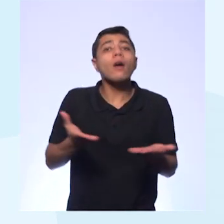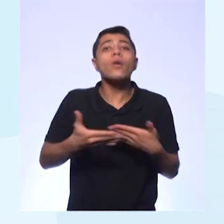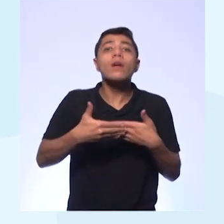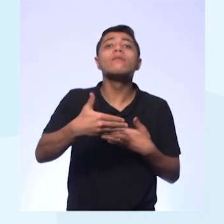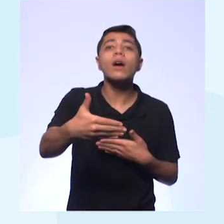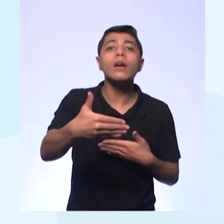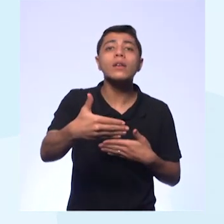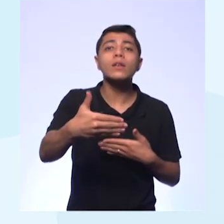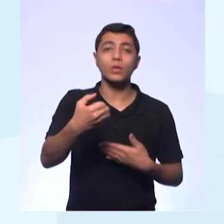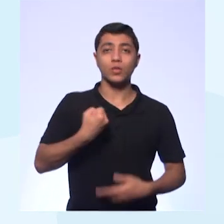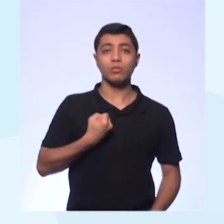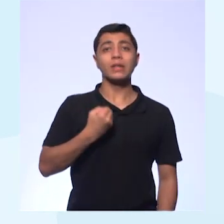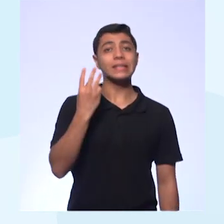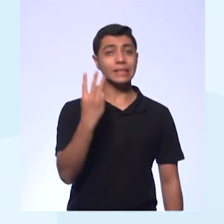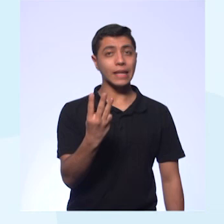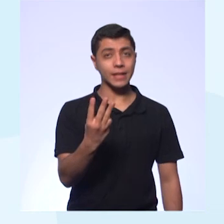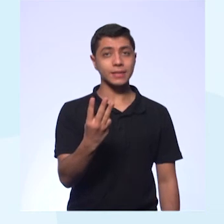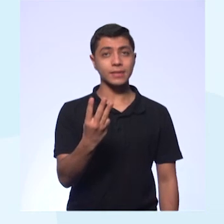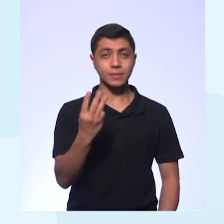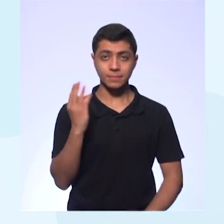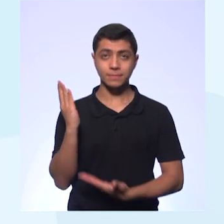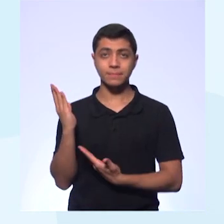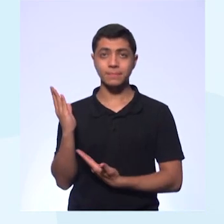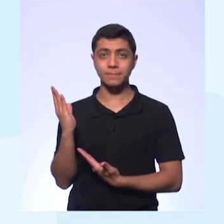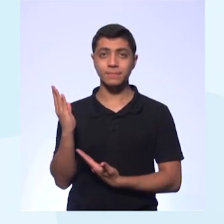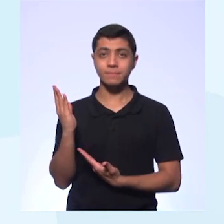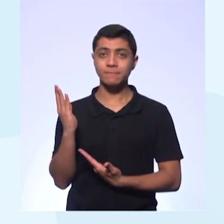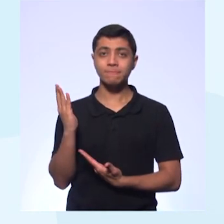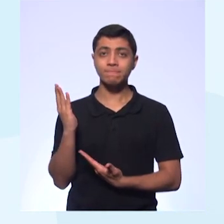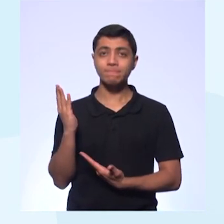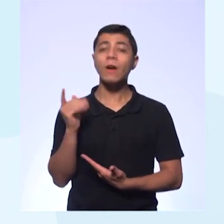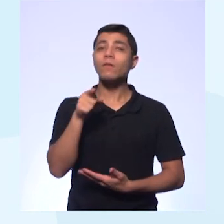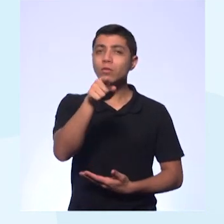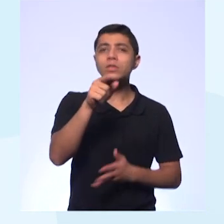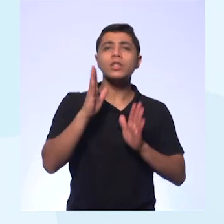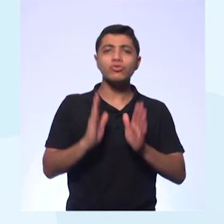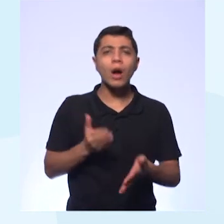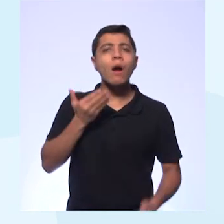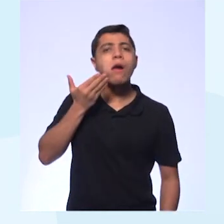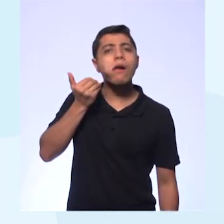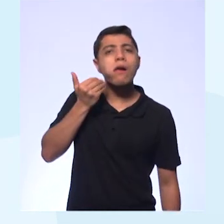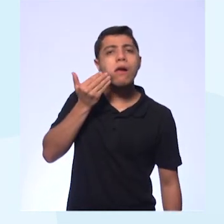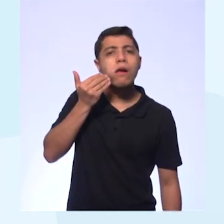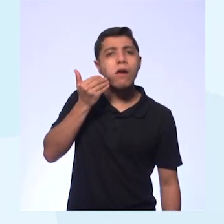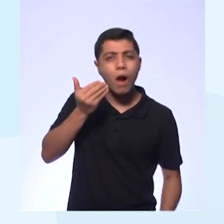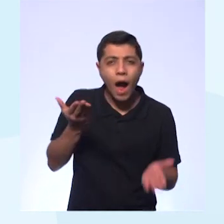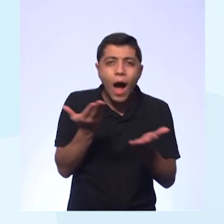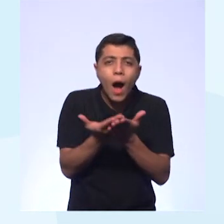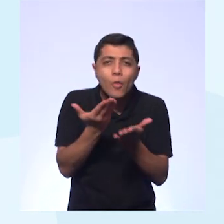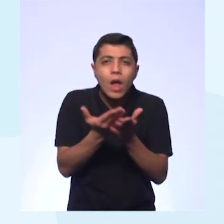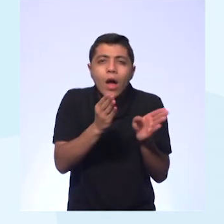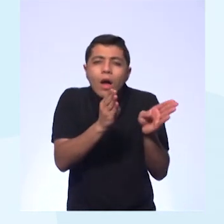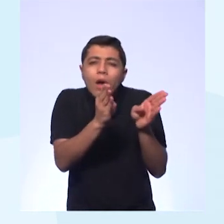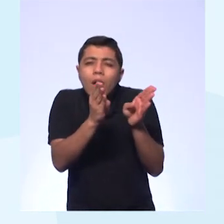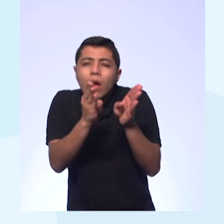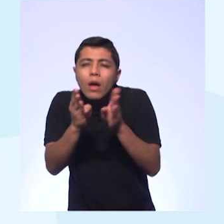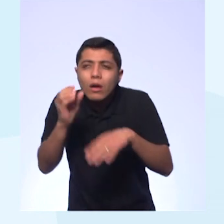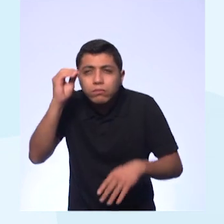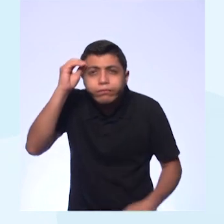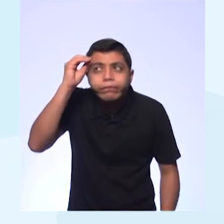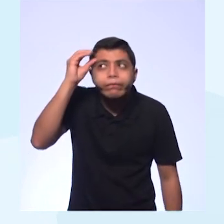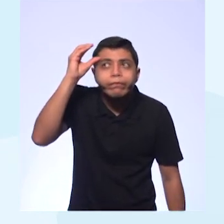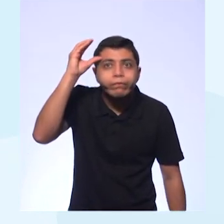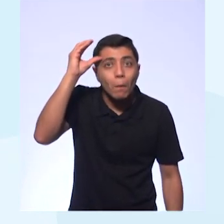aprendizagem 3, como, né, para aprofundar aí os conhecimentos que vocês adquiriram na aula de hoje, e vocês vão